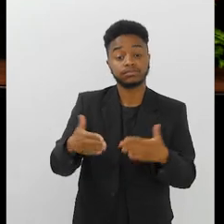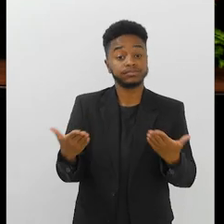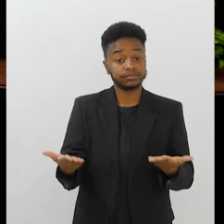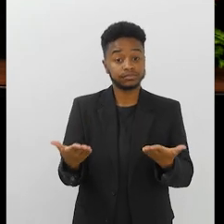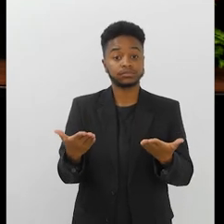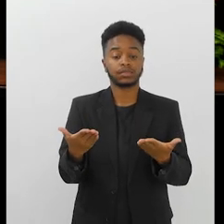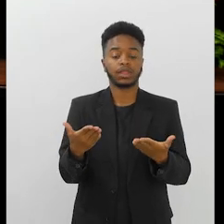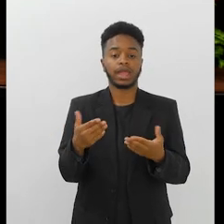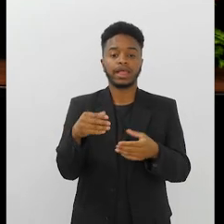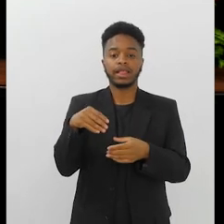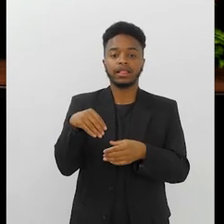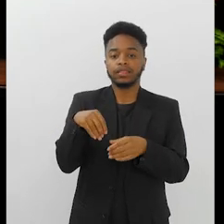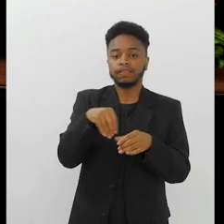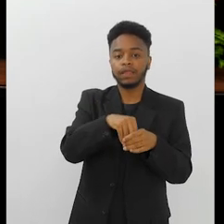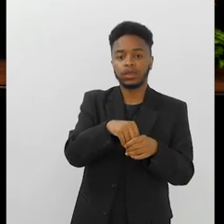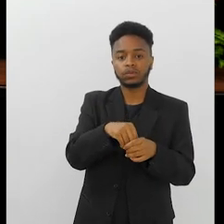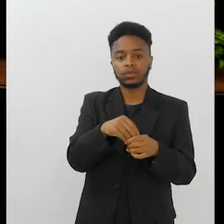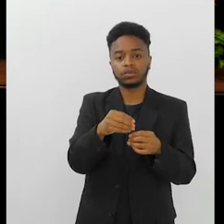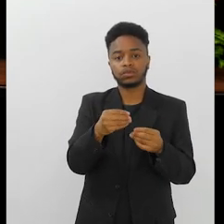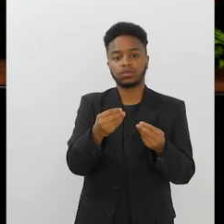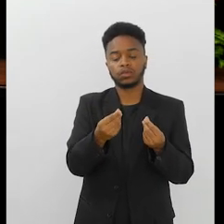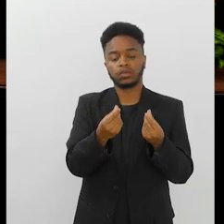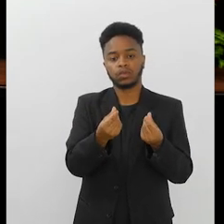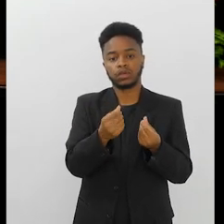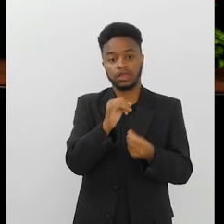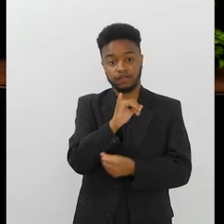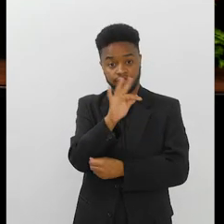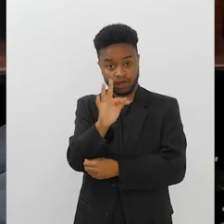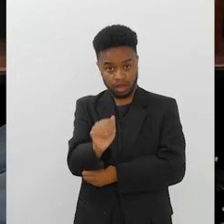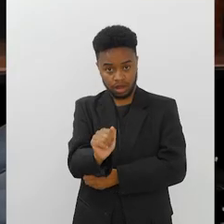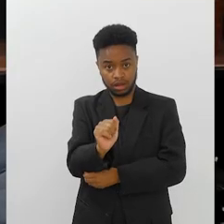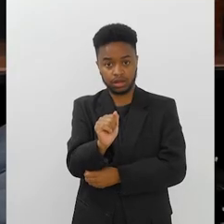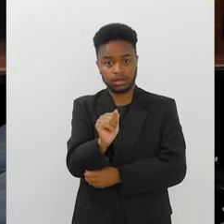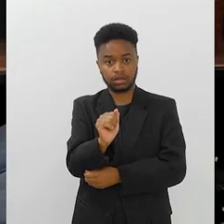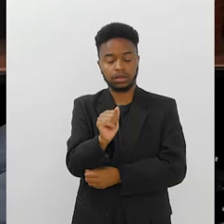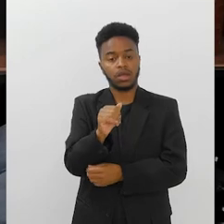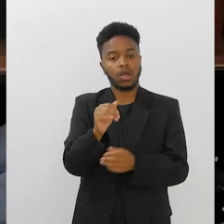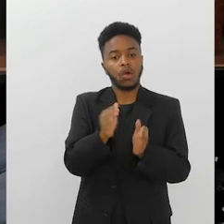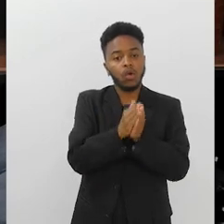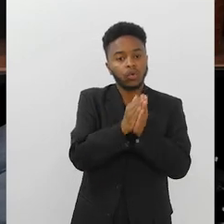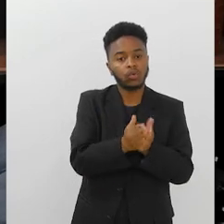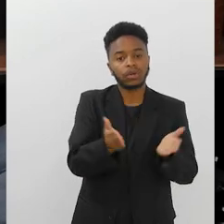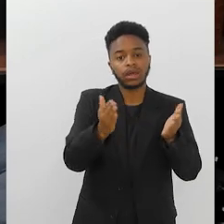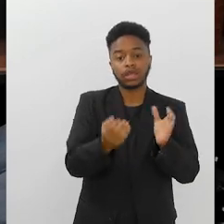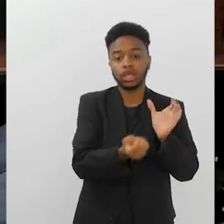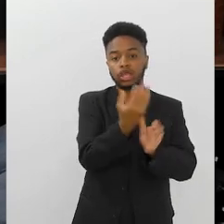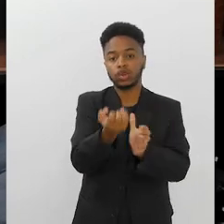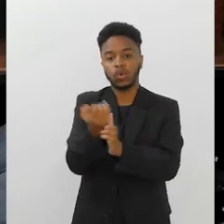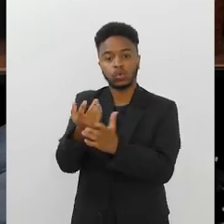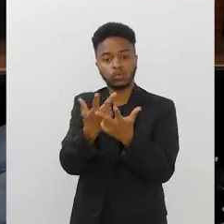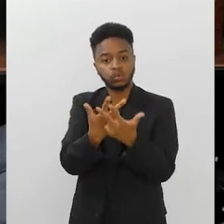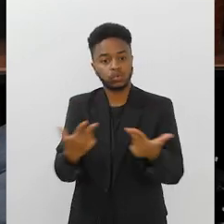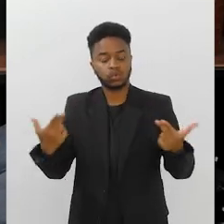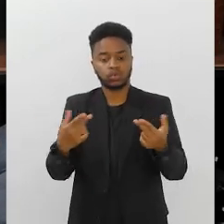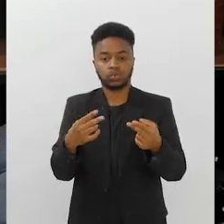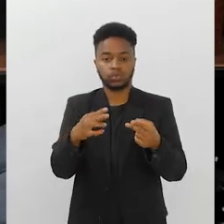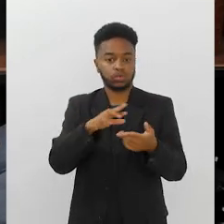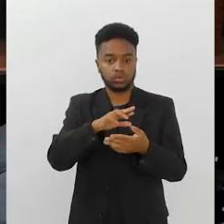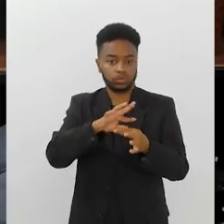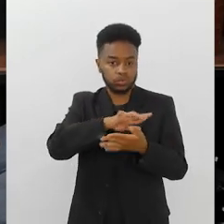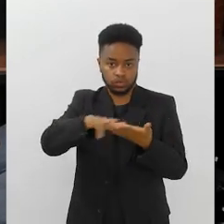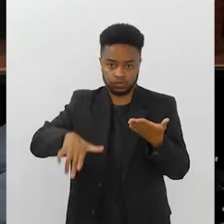quer dizer mas ele dentro do do eá orumilá criou tudo que